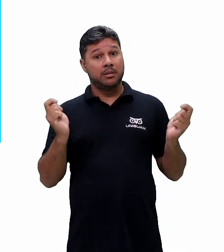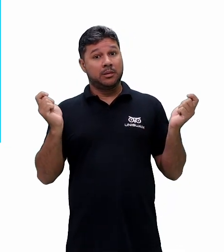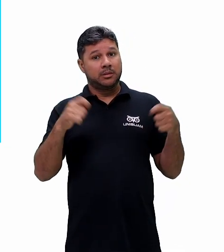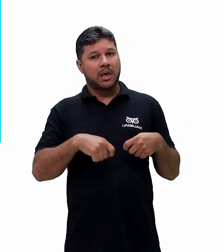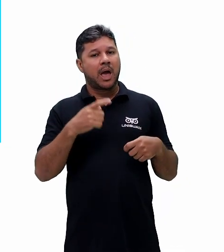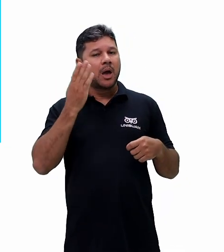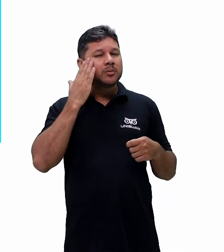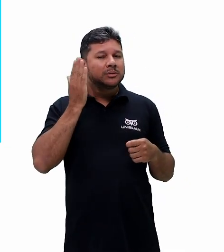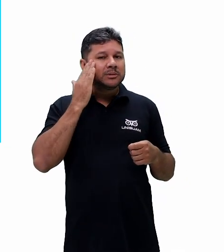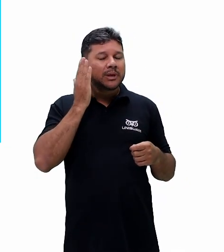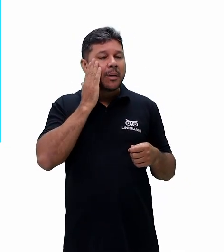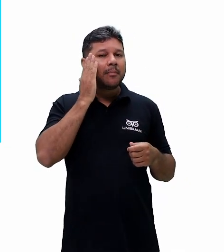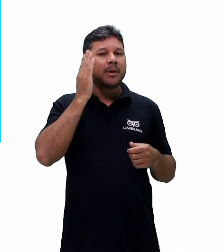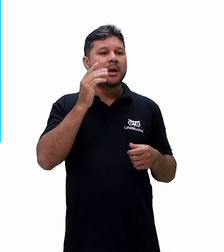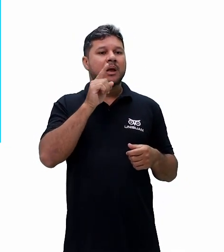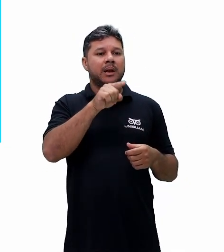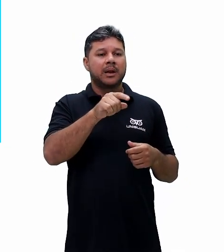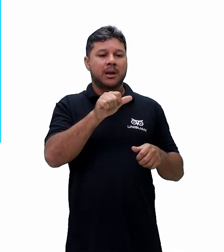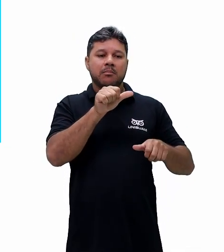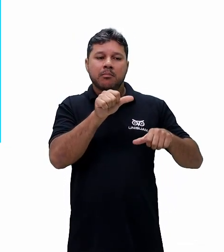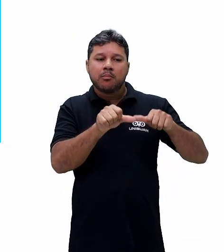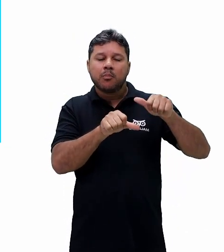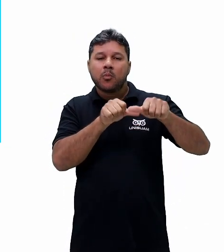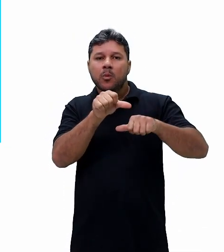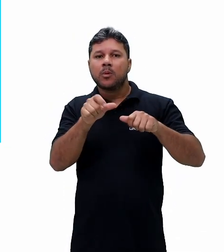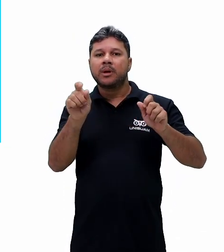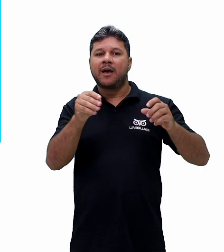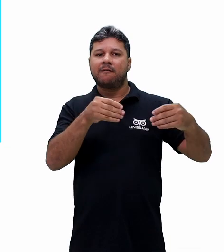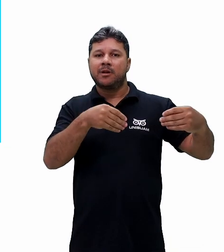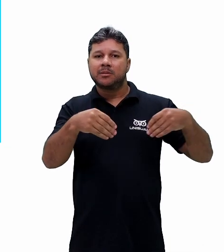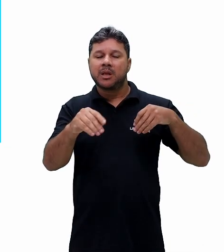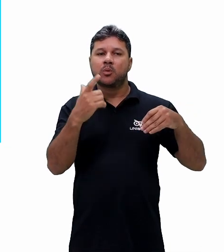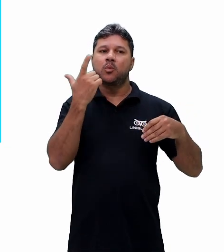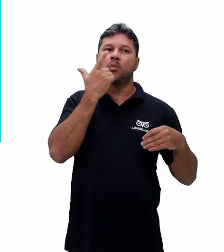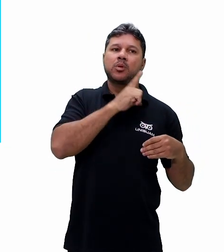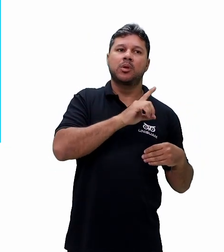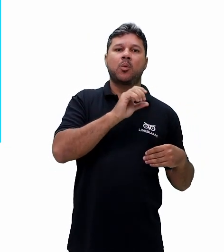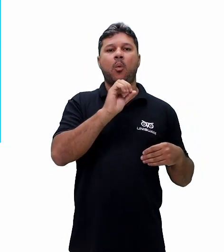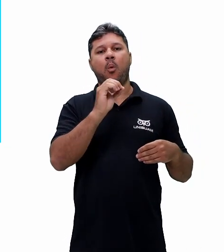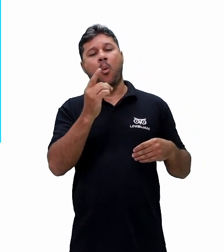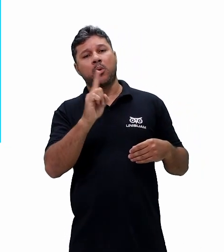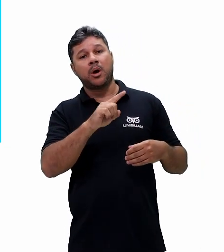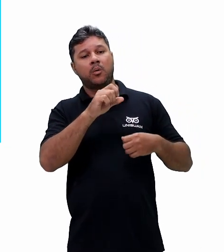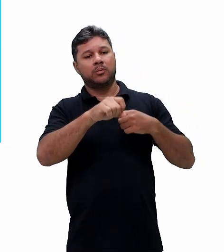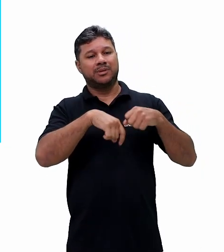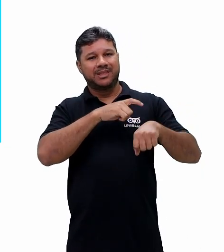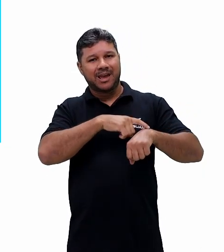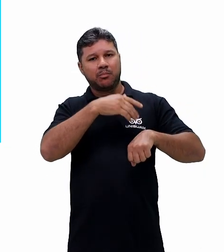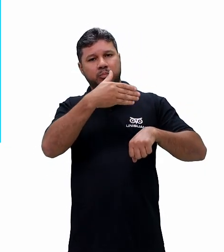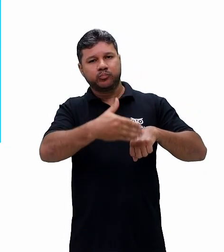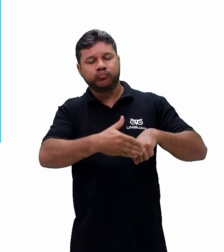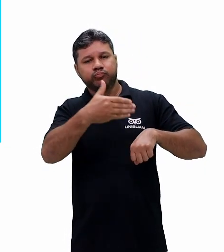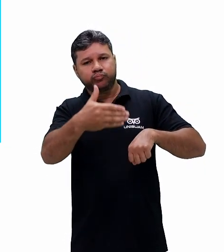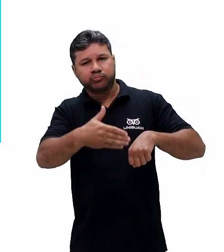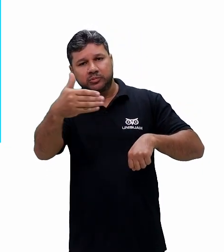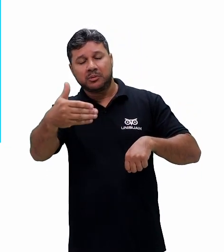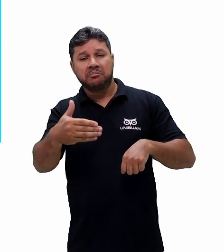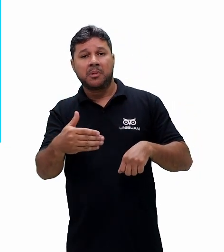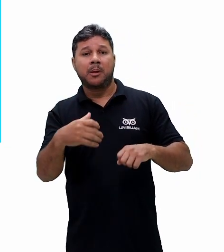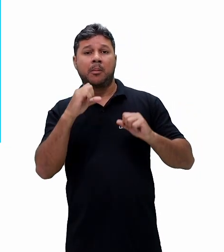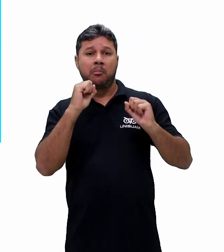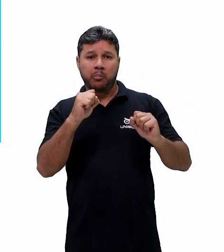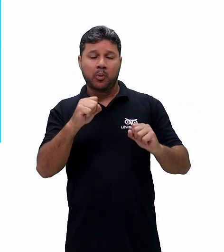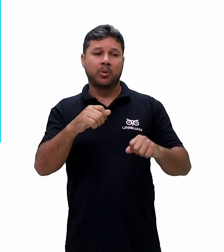atleta, eu consigo monitorar possíveis alterações na flexibilidade ao longo do